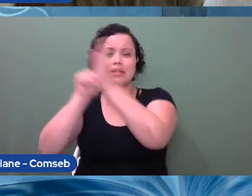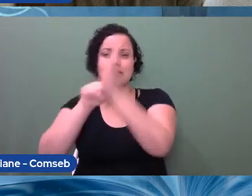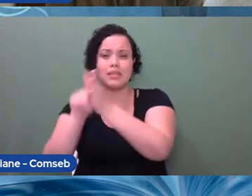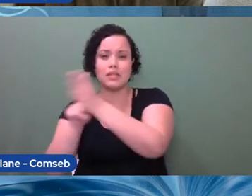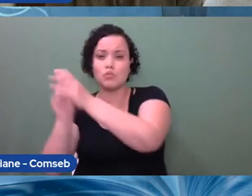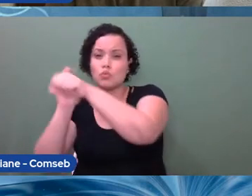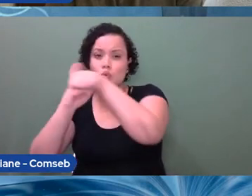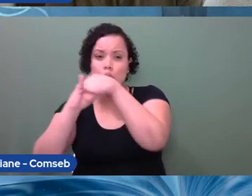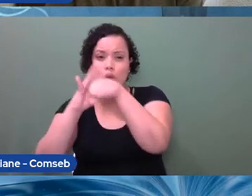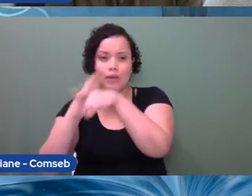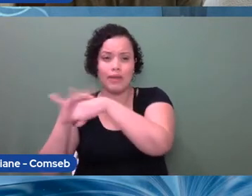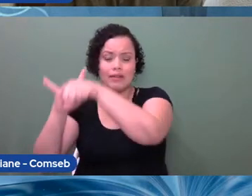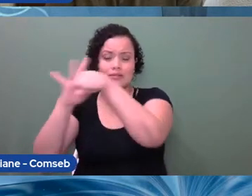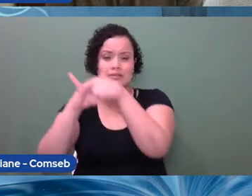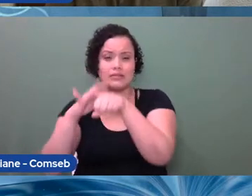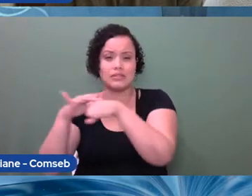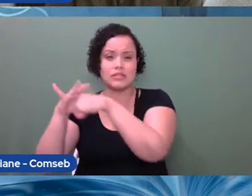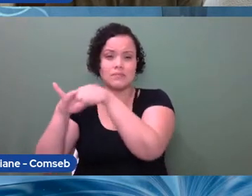patologias